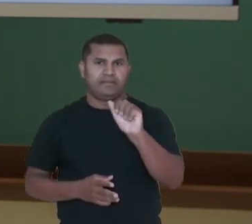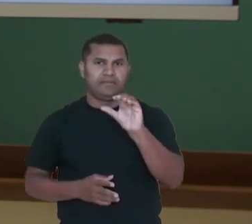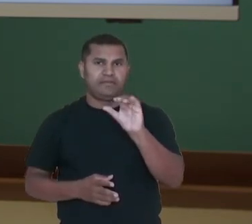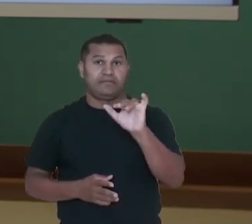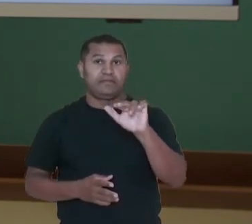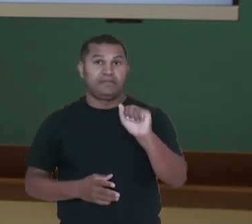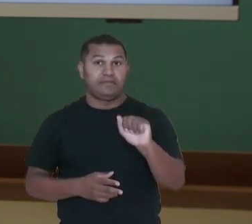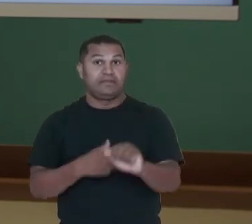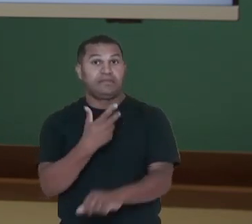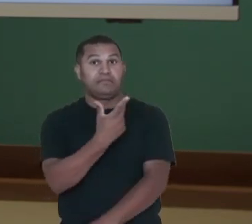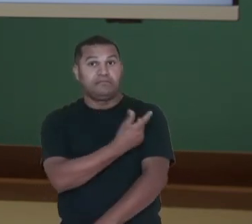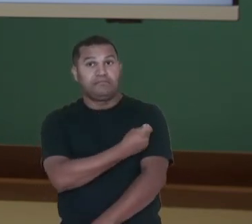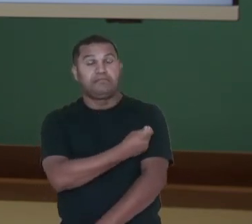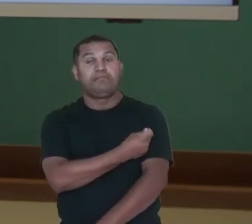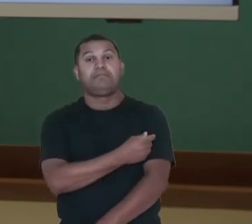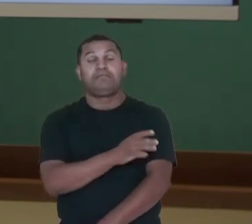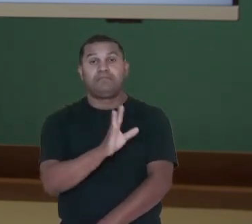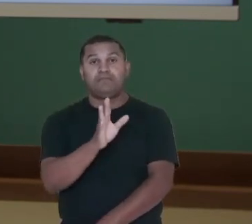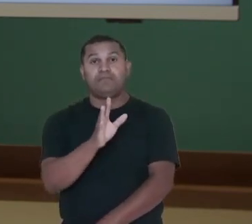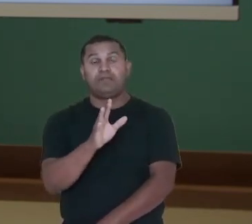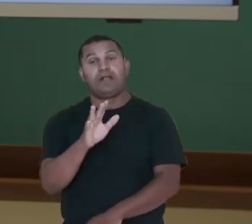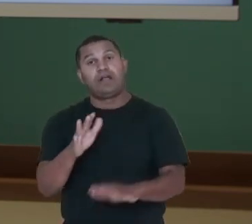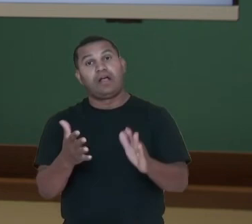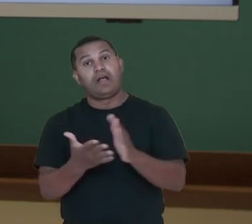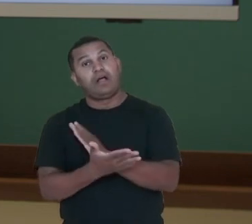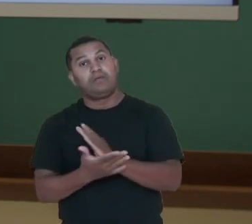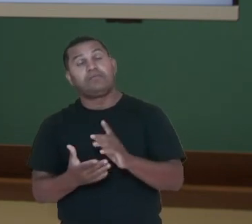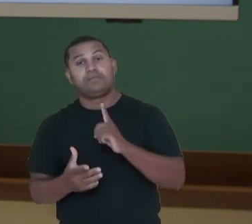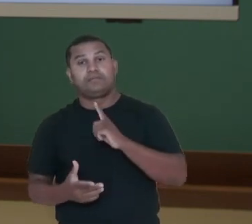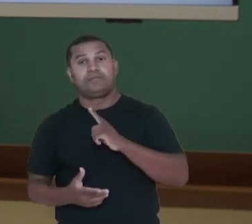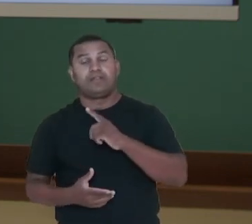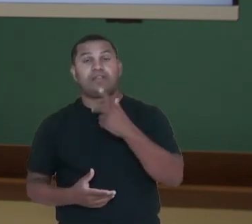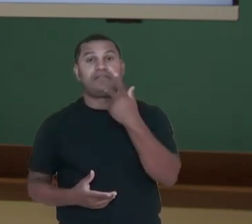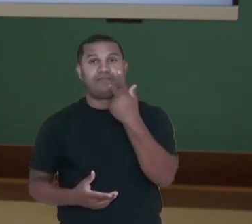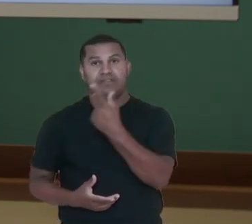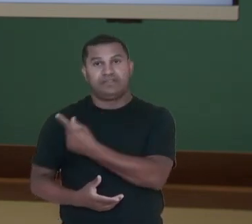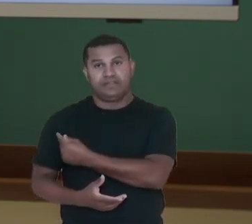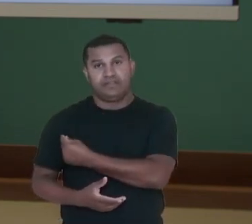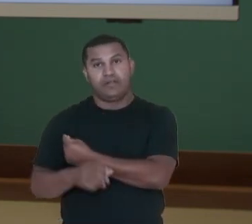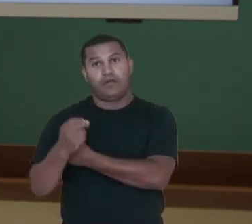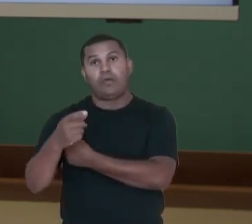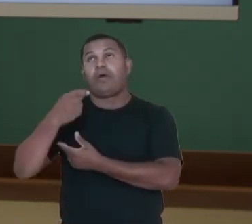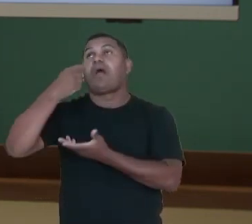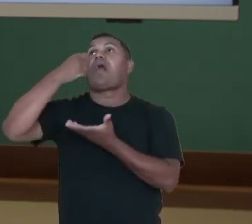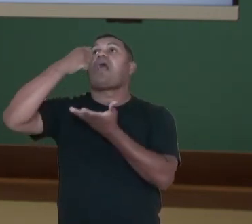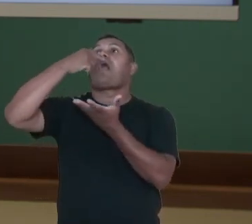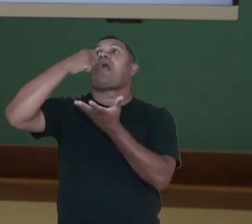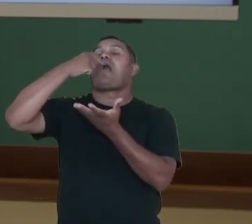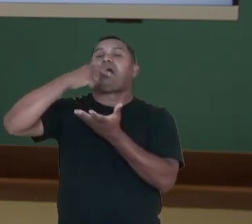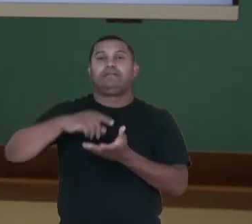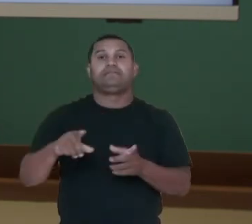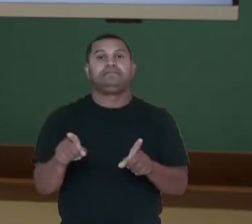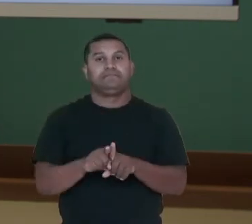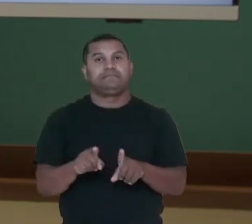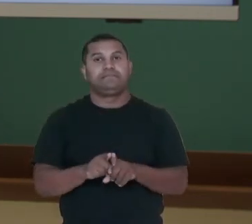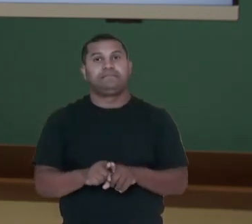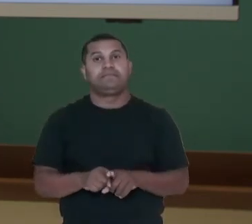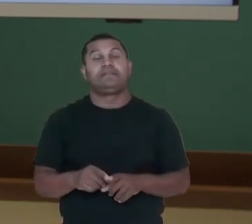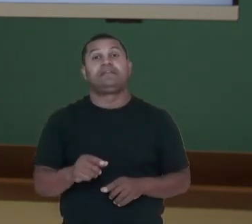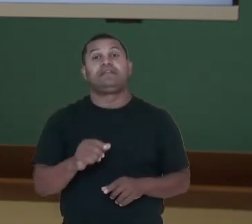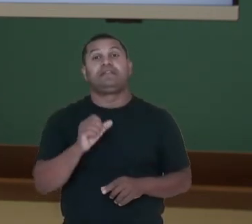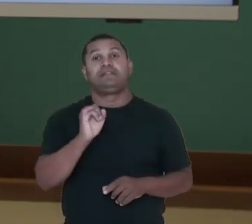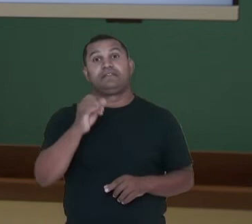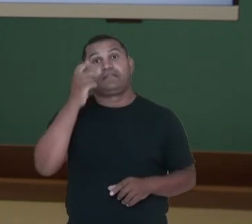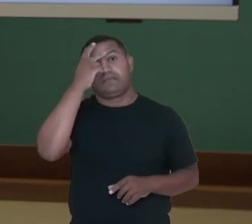você leva lá a injeção, pode ser em gotinha, o que você pega? Você pega o agente causador da doença, ou